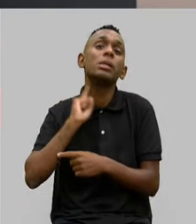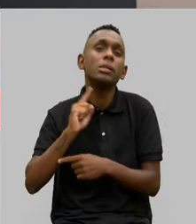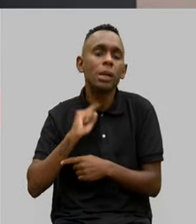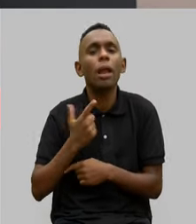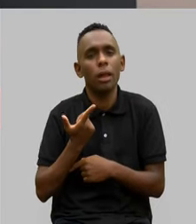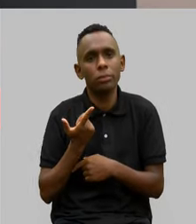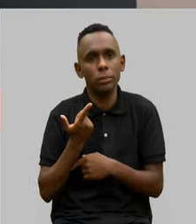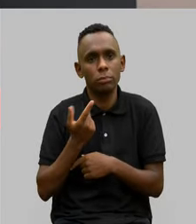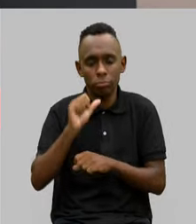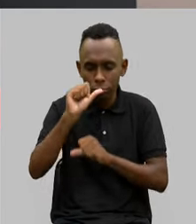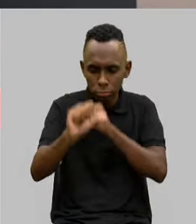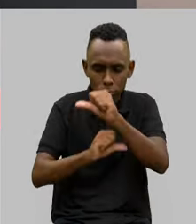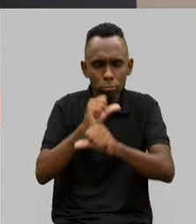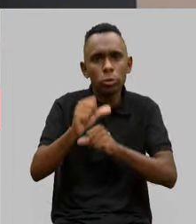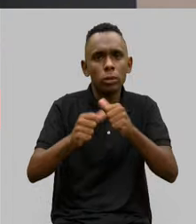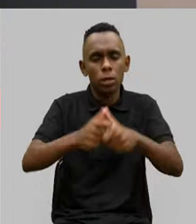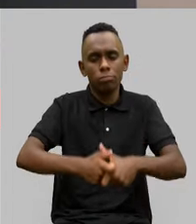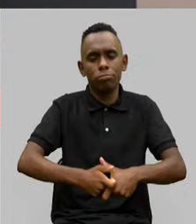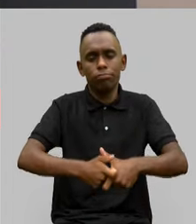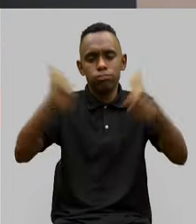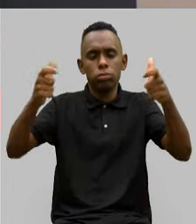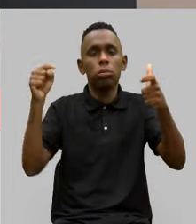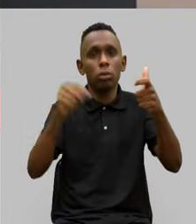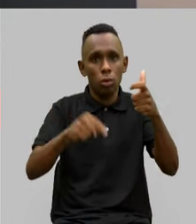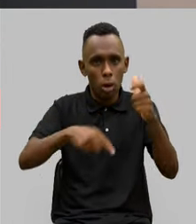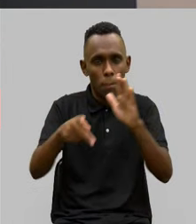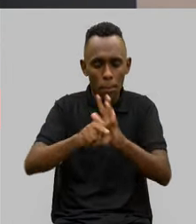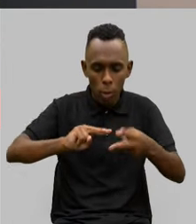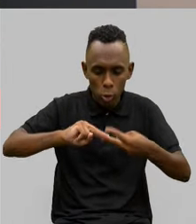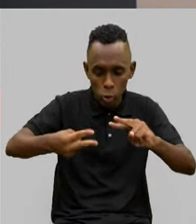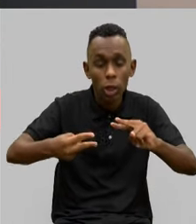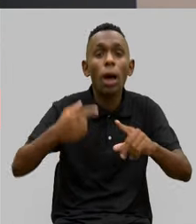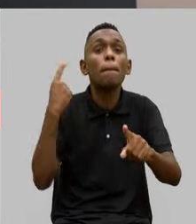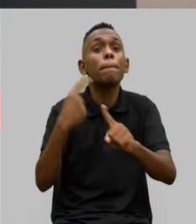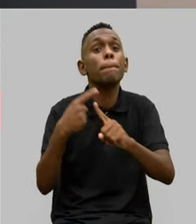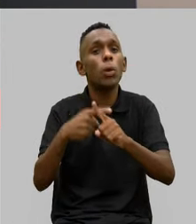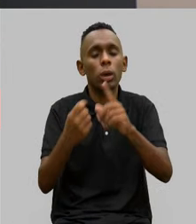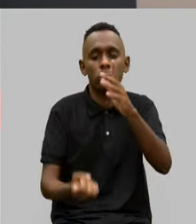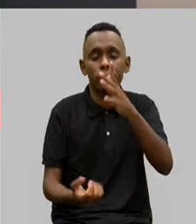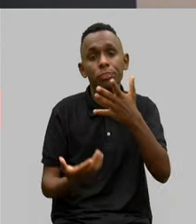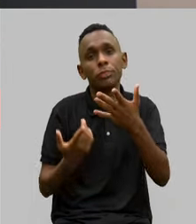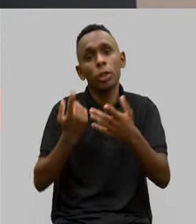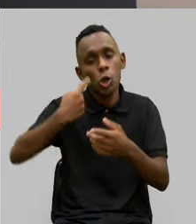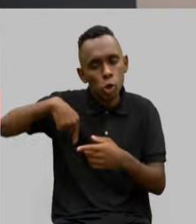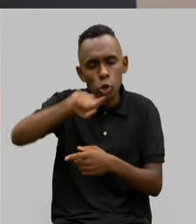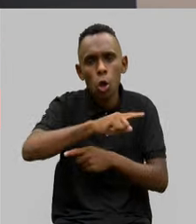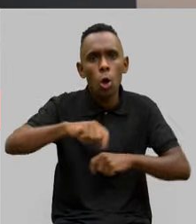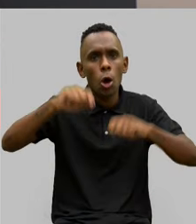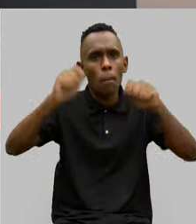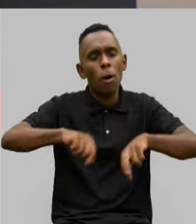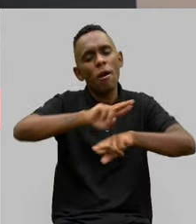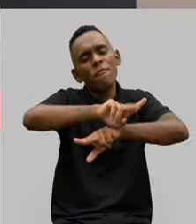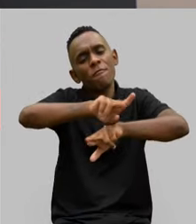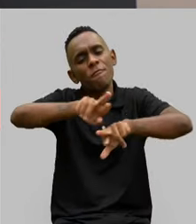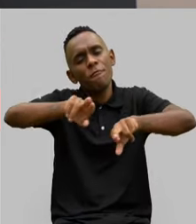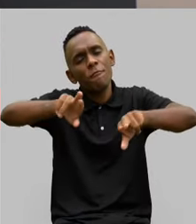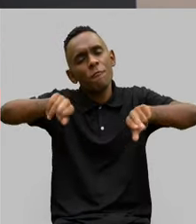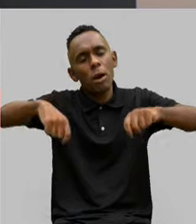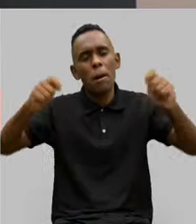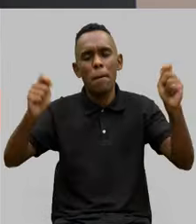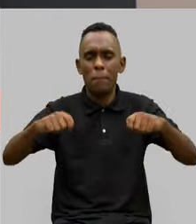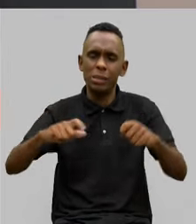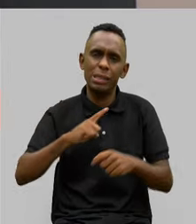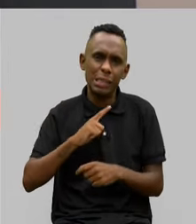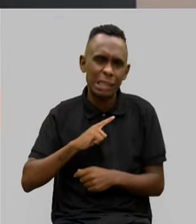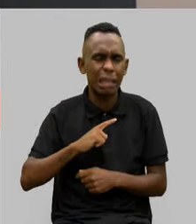transforme num grande Hub genético por quê em função da nossa grande variabilidade nós temos